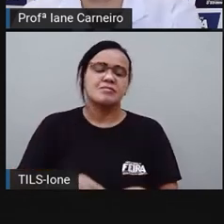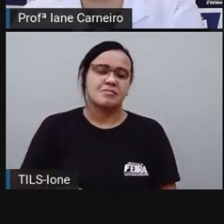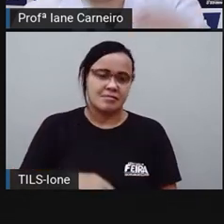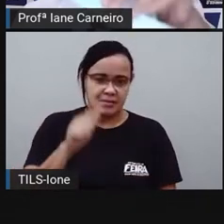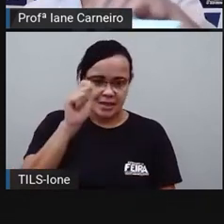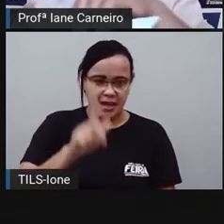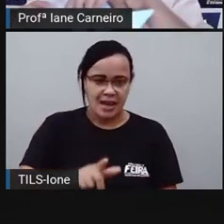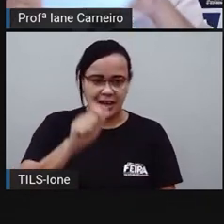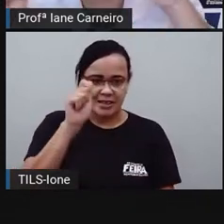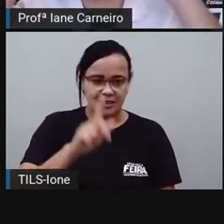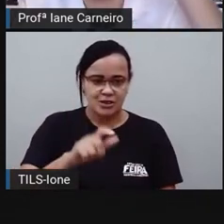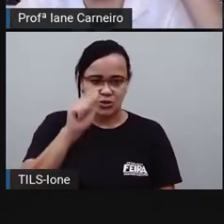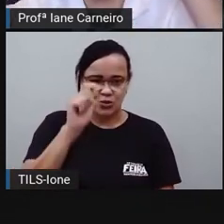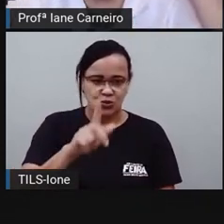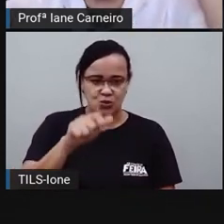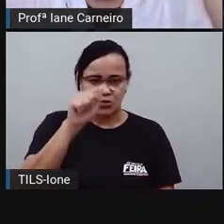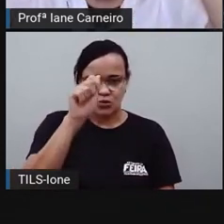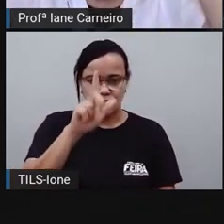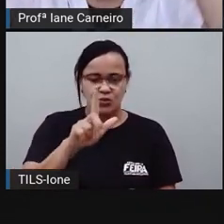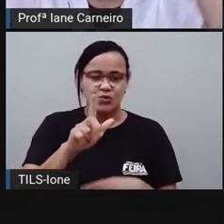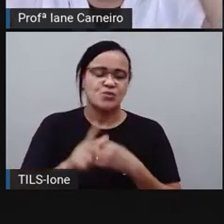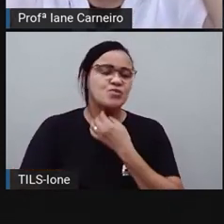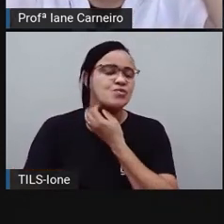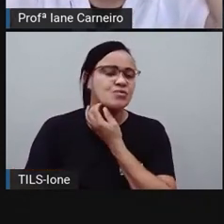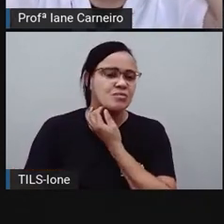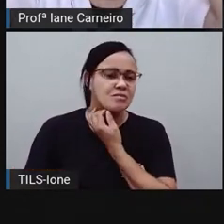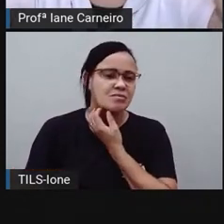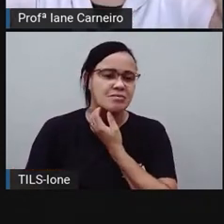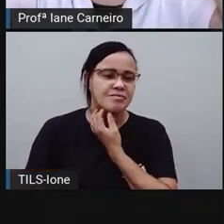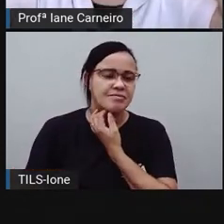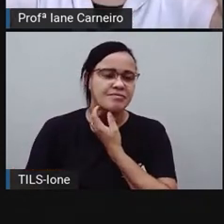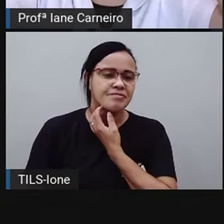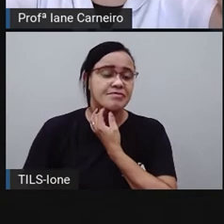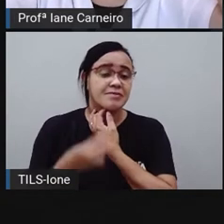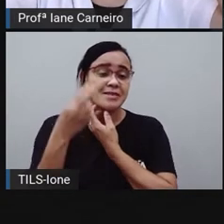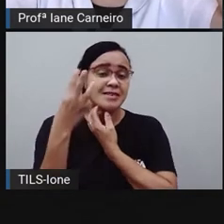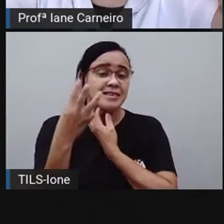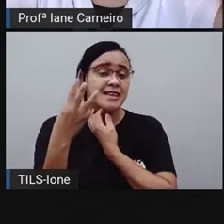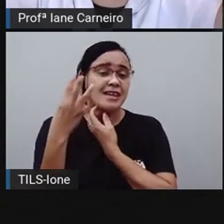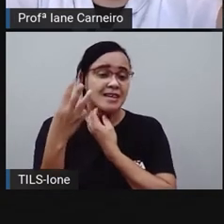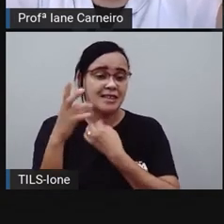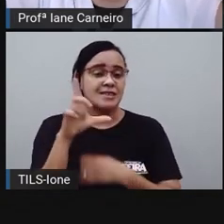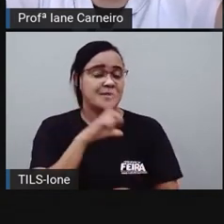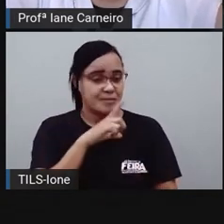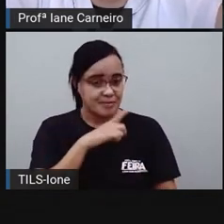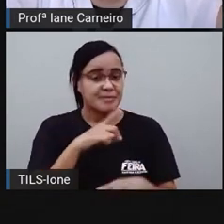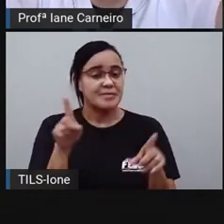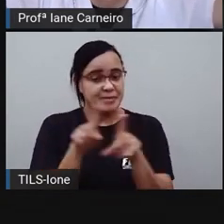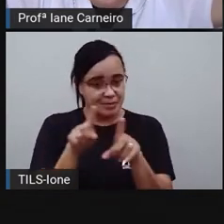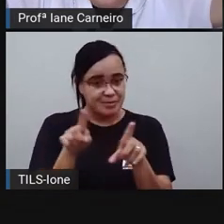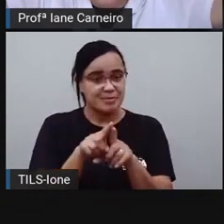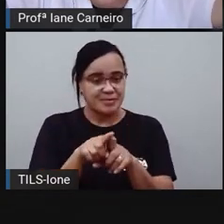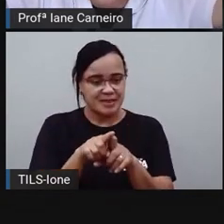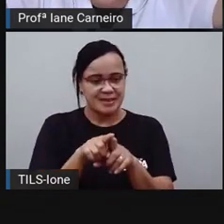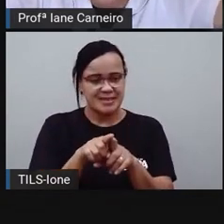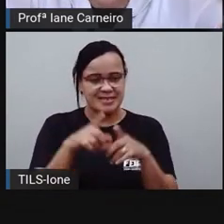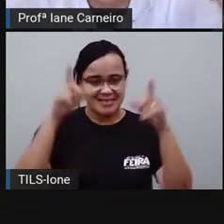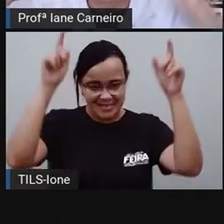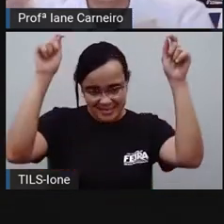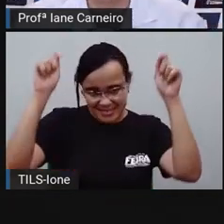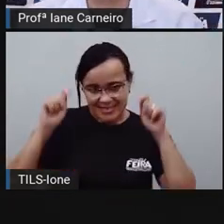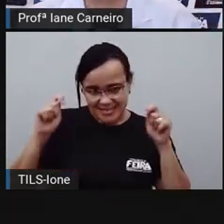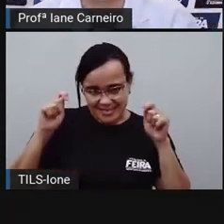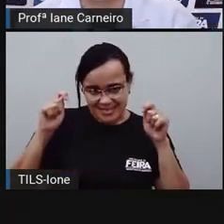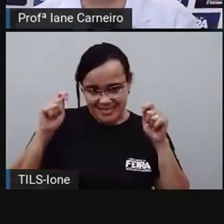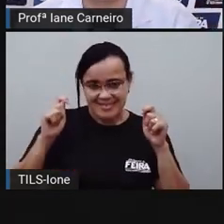vendo? Olha o que é que tem três pontas também? O chapéu. Pena que não vai ficar, né? Quando a prova era criança, ficava, mas depois que tá grande.